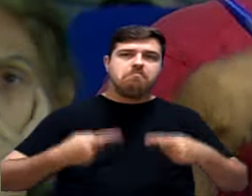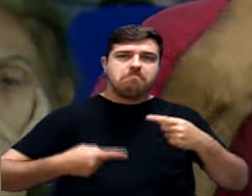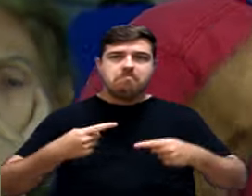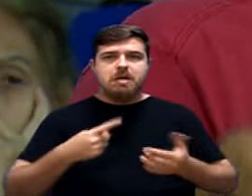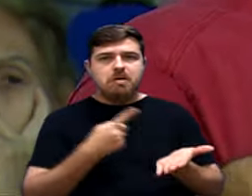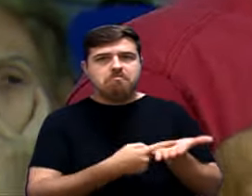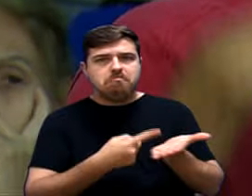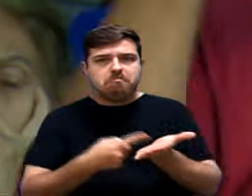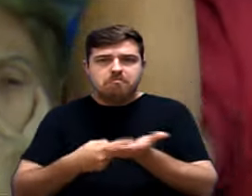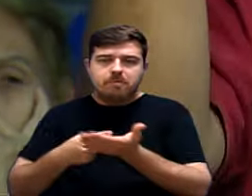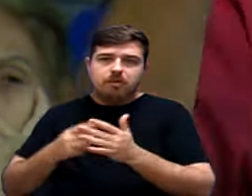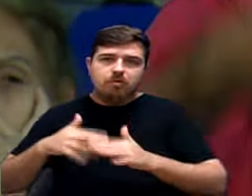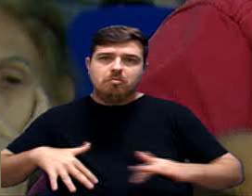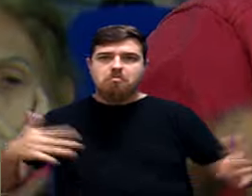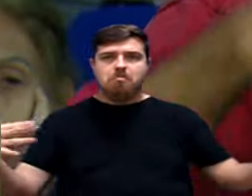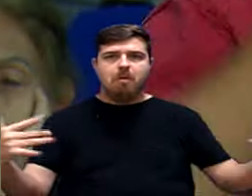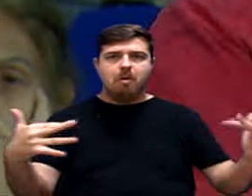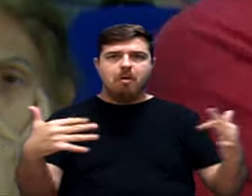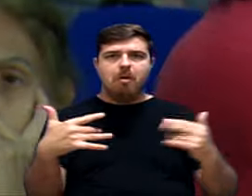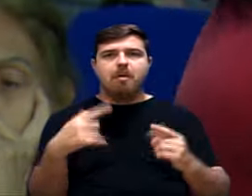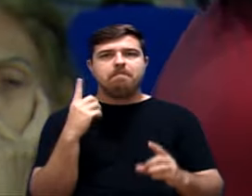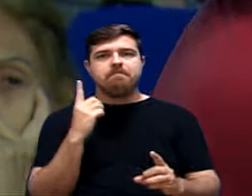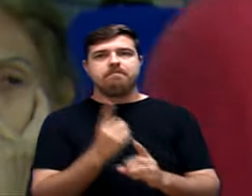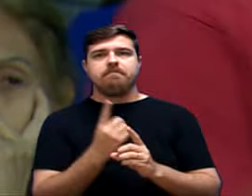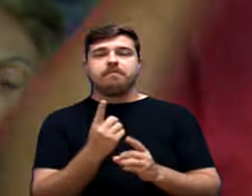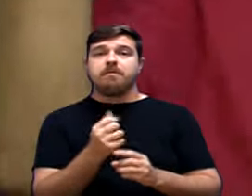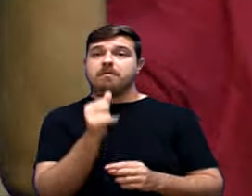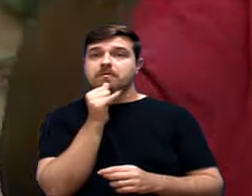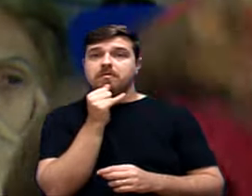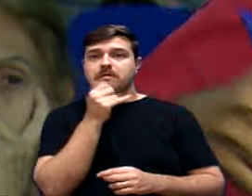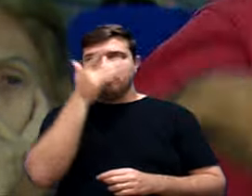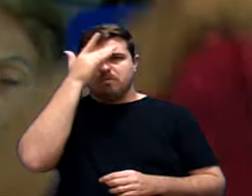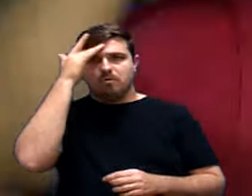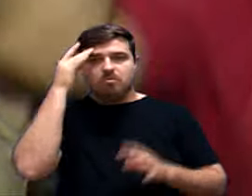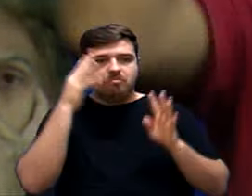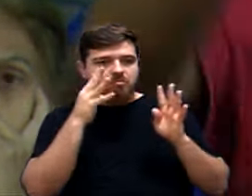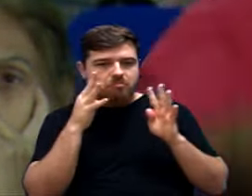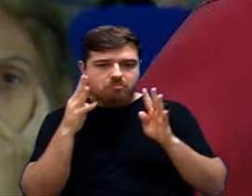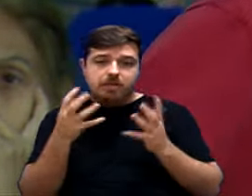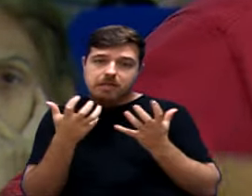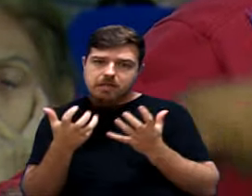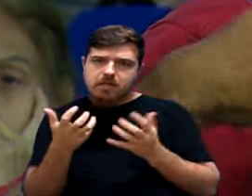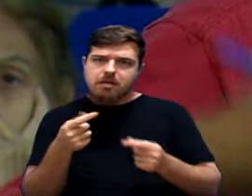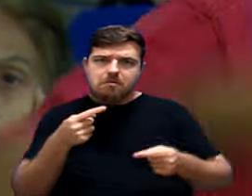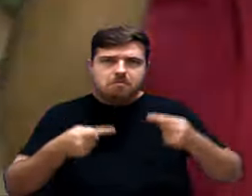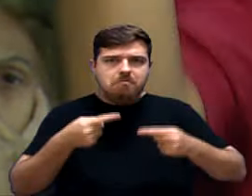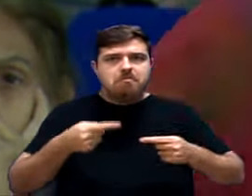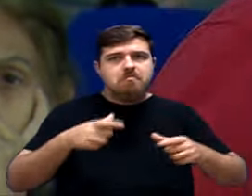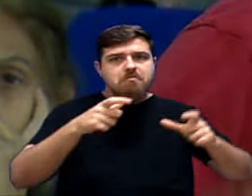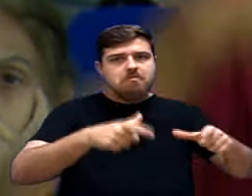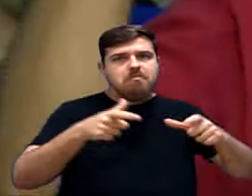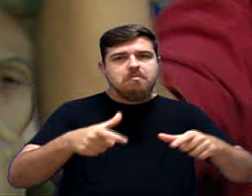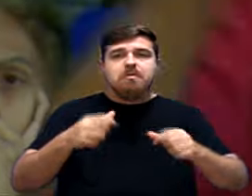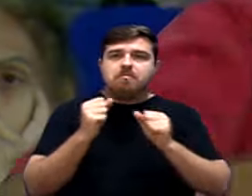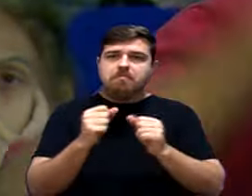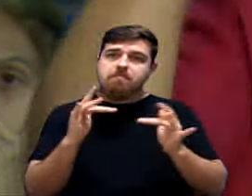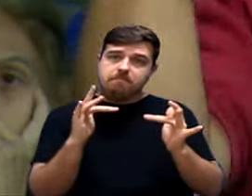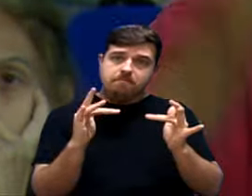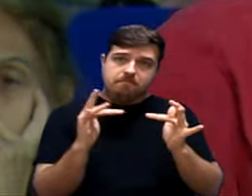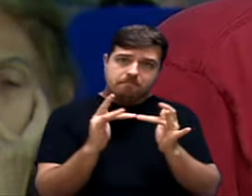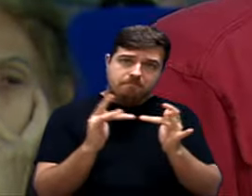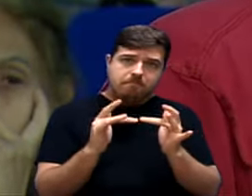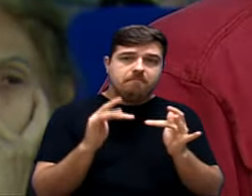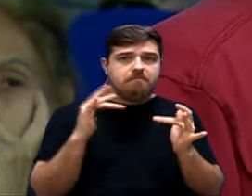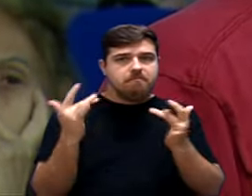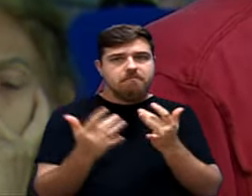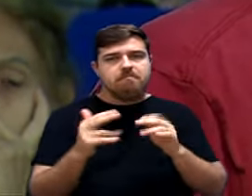encontros nos bairros por exemplo Então você tem algum munícipe que esteja aqui ou que esteja assistindo que queira fazer um debate no seu bairro entra em contato com a gente lá no